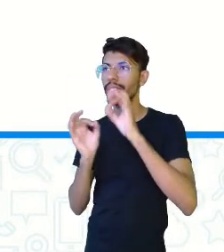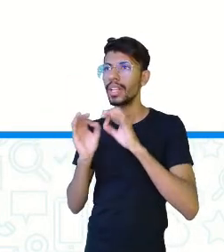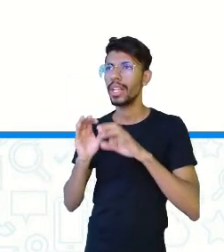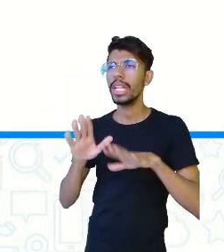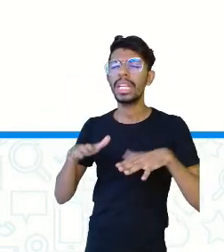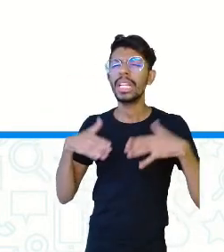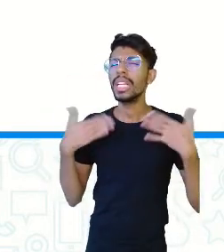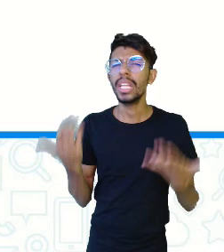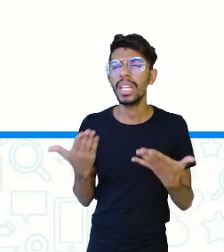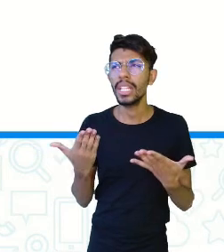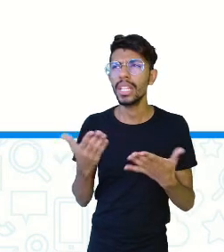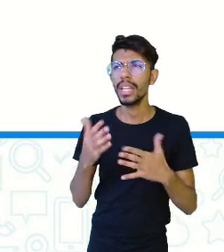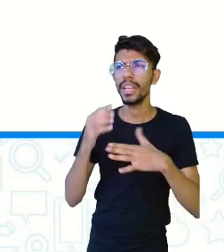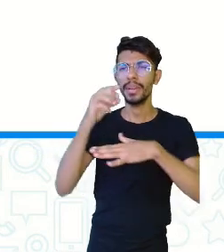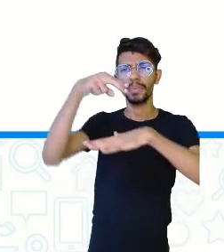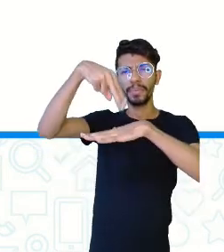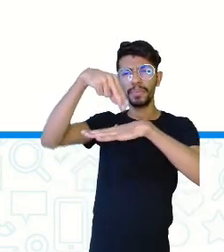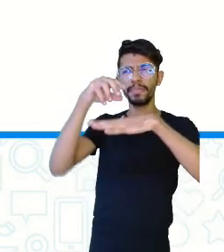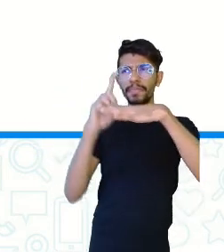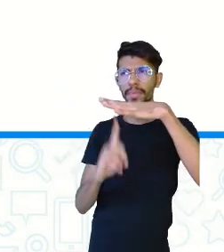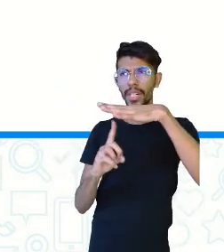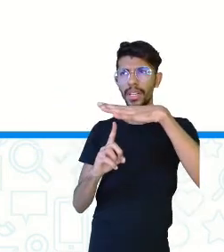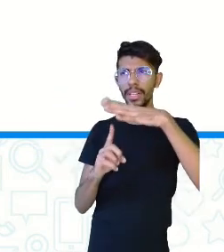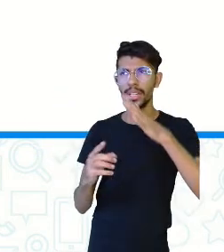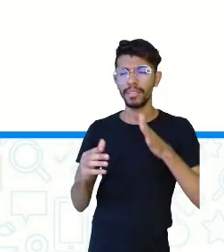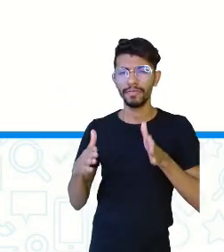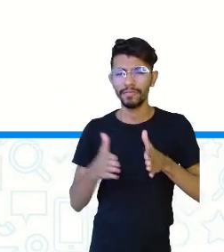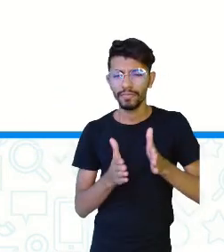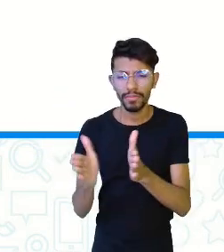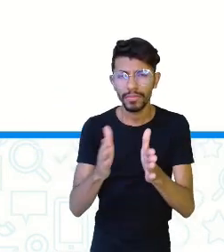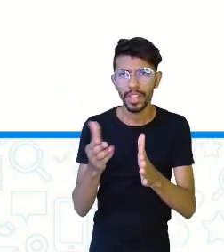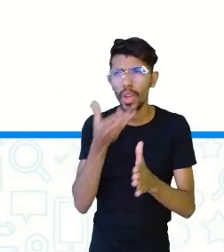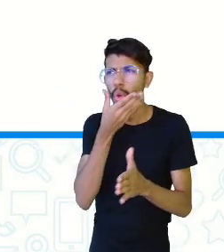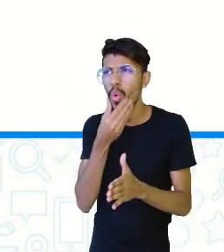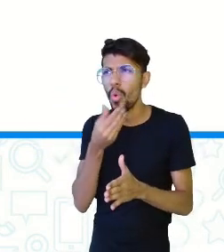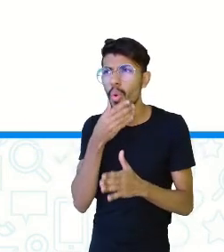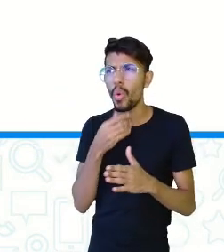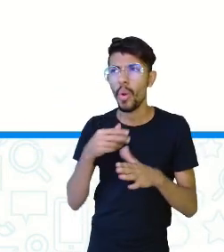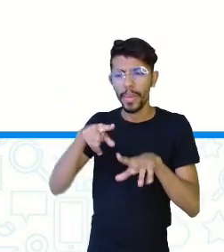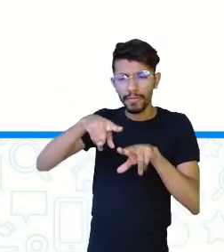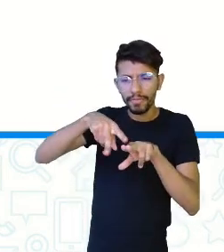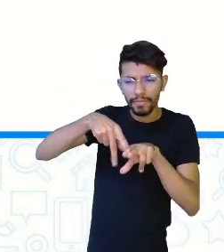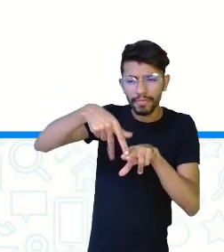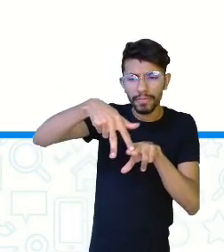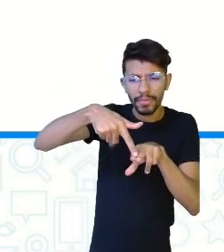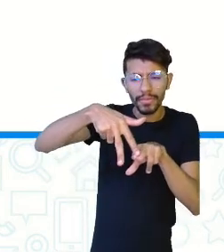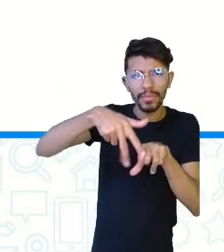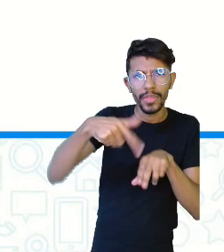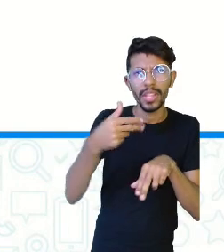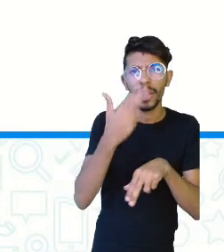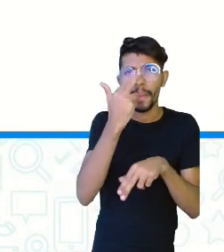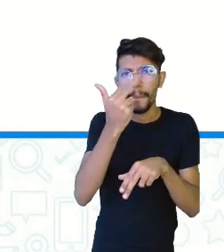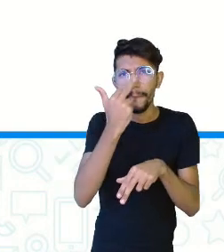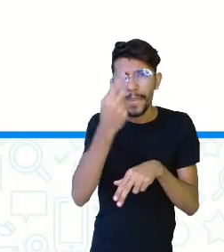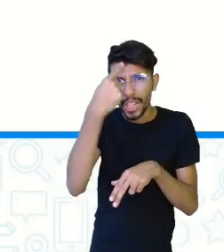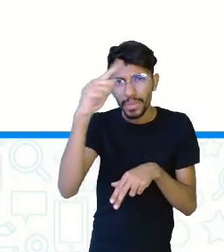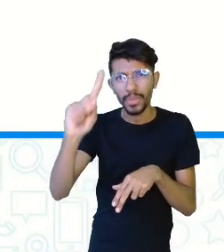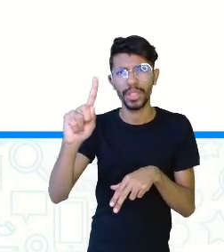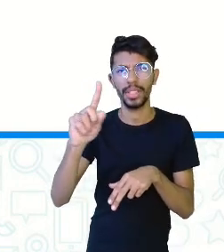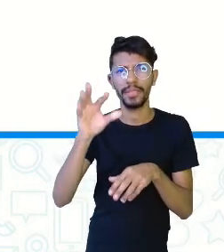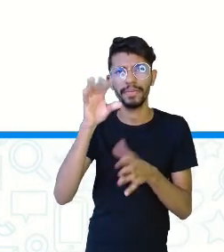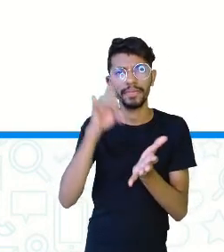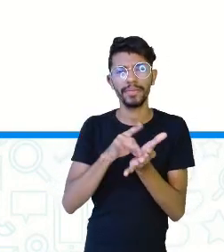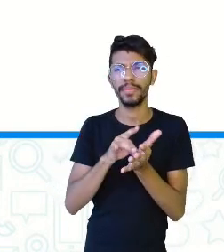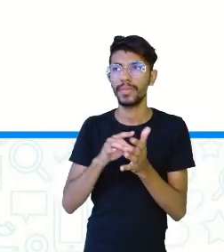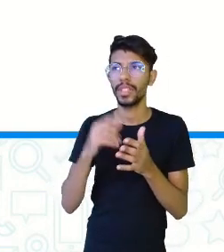3/6. Que fração da estrada Renato percorreu no mesmo dia? Se eu disse que ele